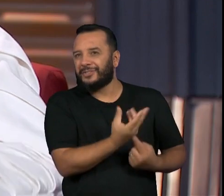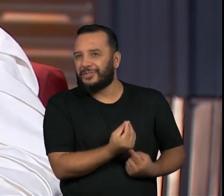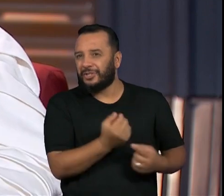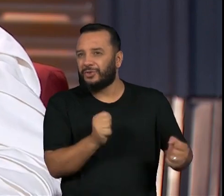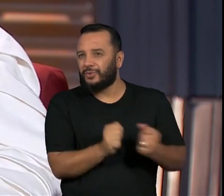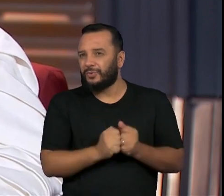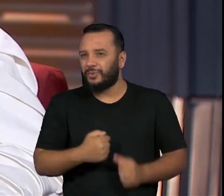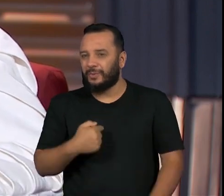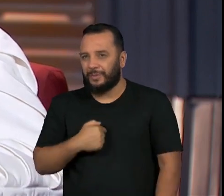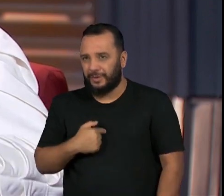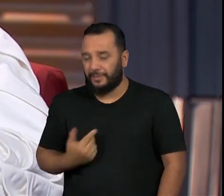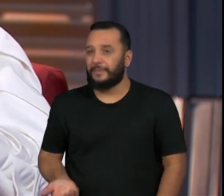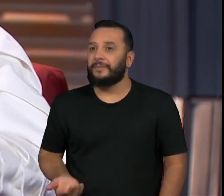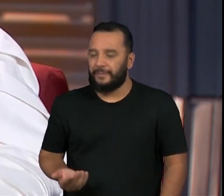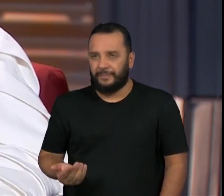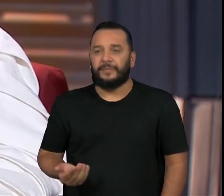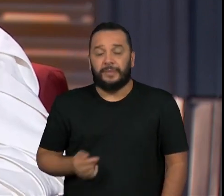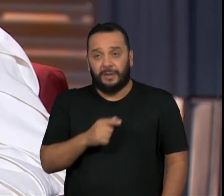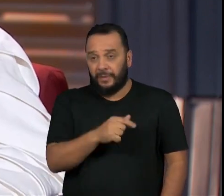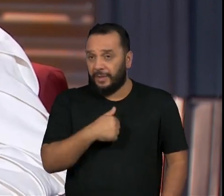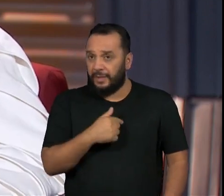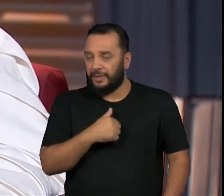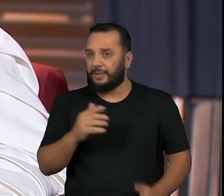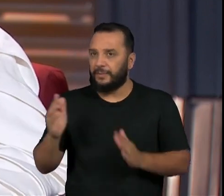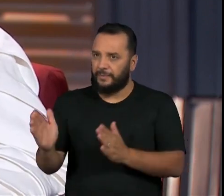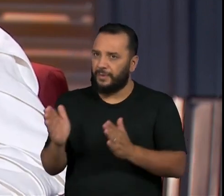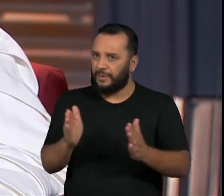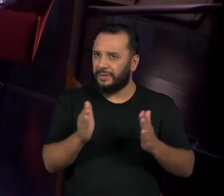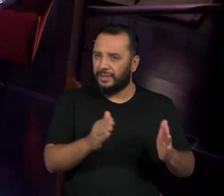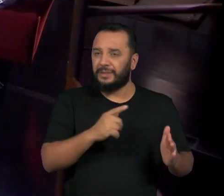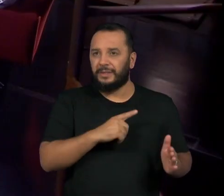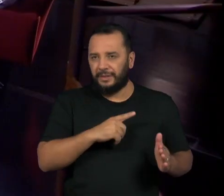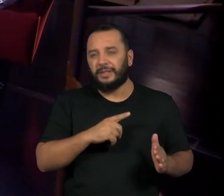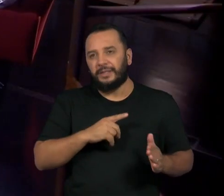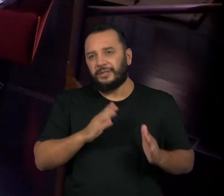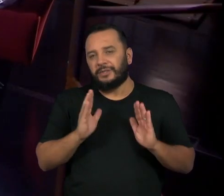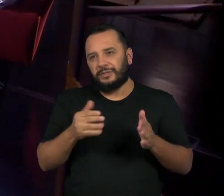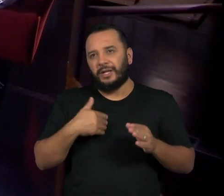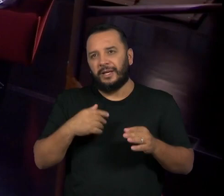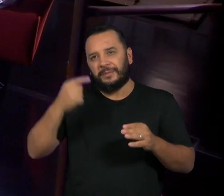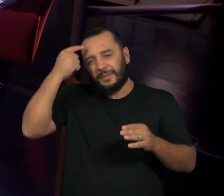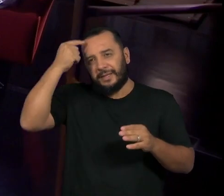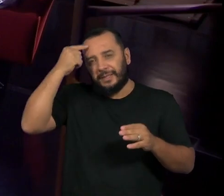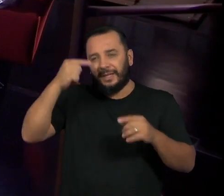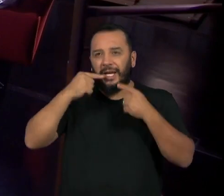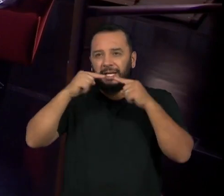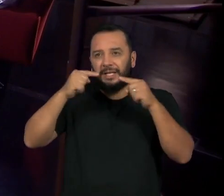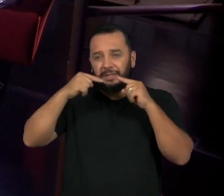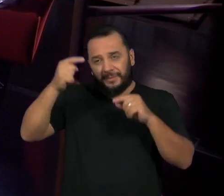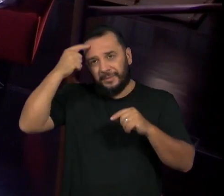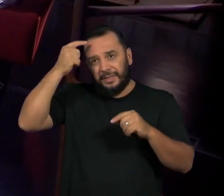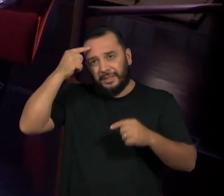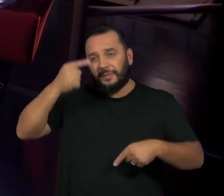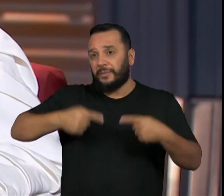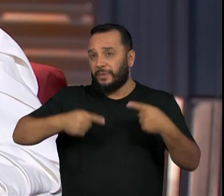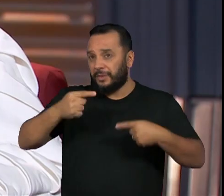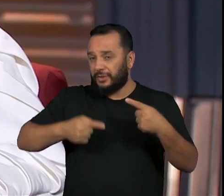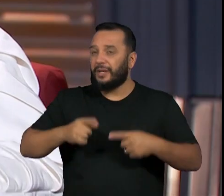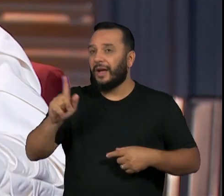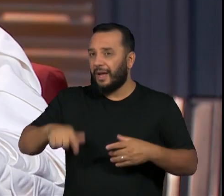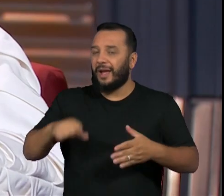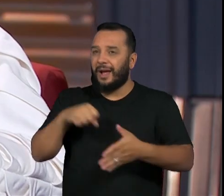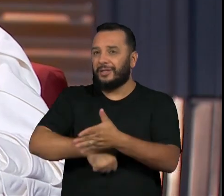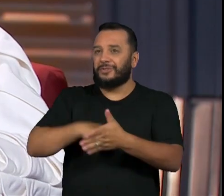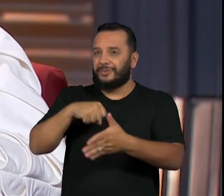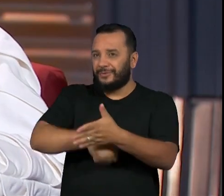que forma criticamente, que envolve um debate político, que forma um pensamento político, é o que caracteriza modativismo,